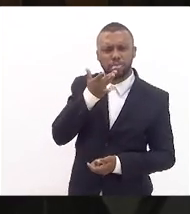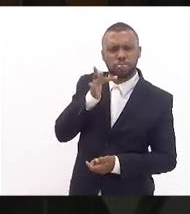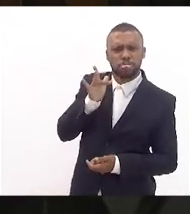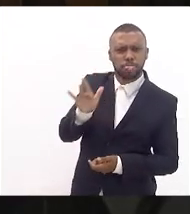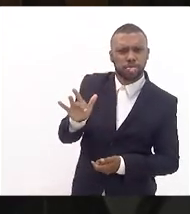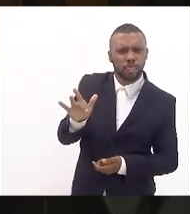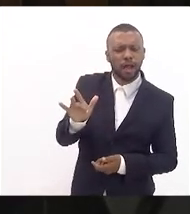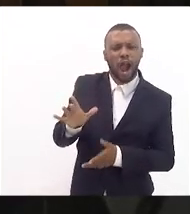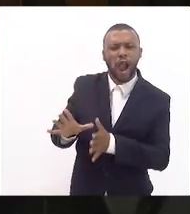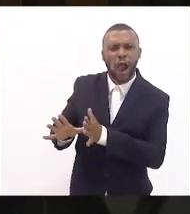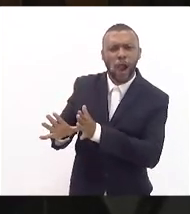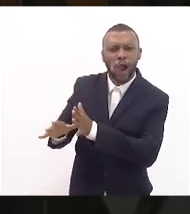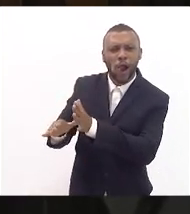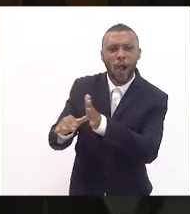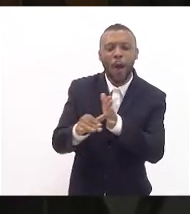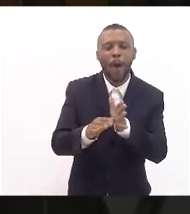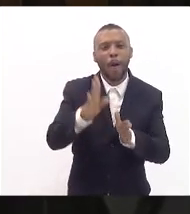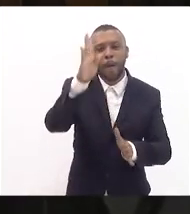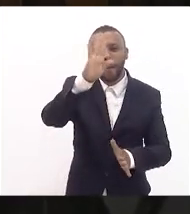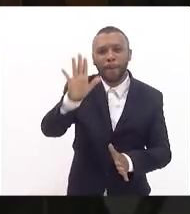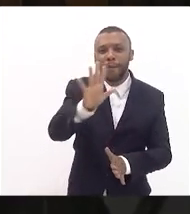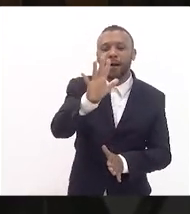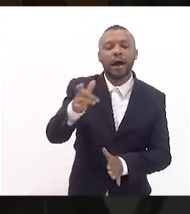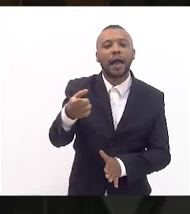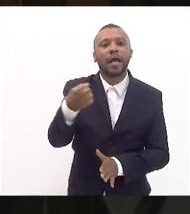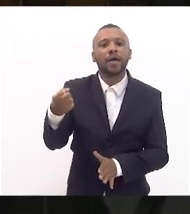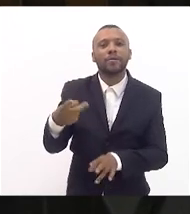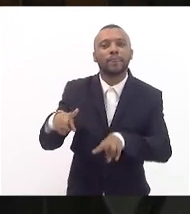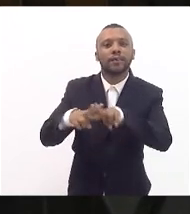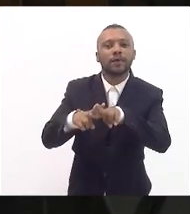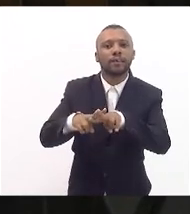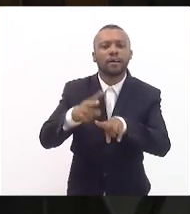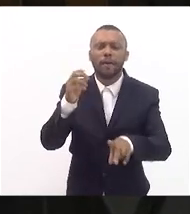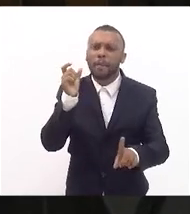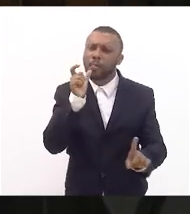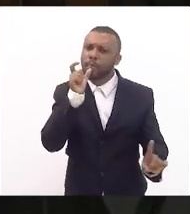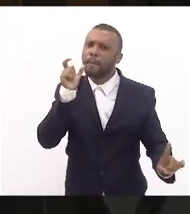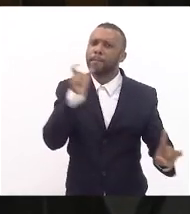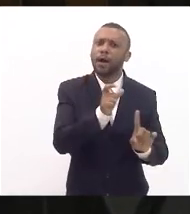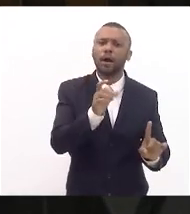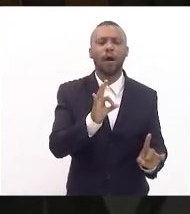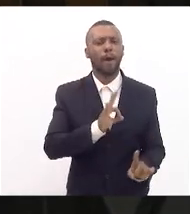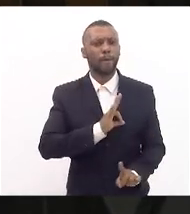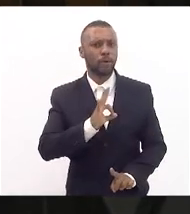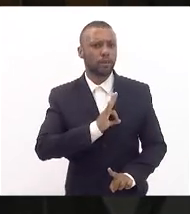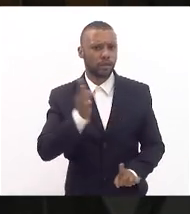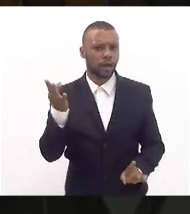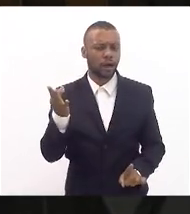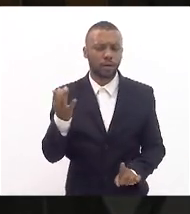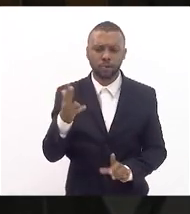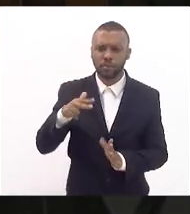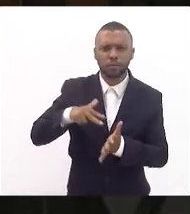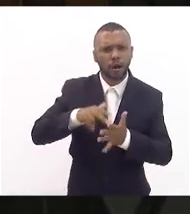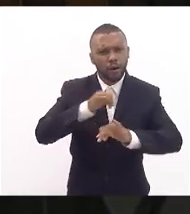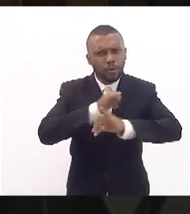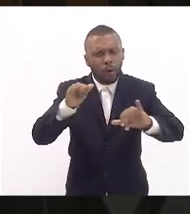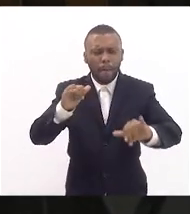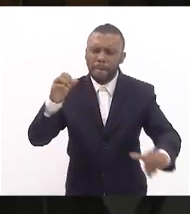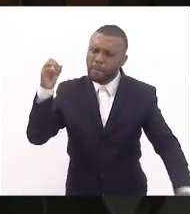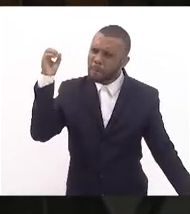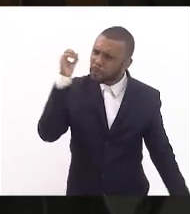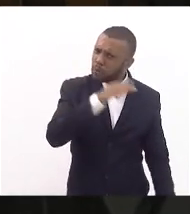que saqueou o país, ex-presidiário, falar mal do policial. Fica aqui o meu repúdio para esse